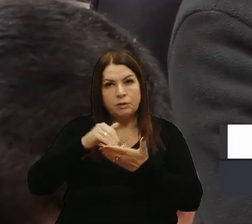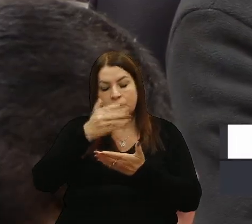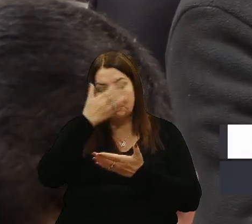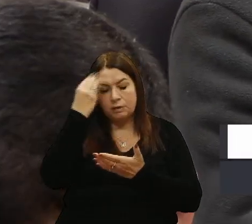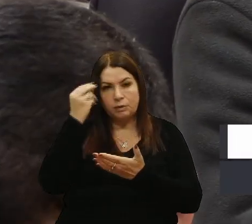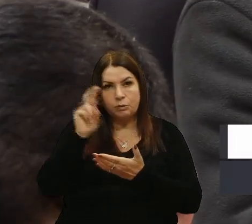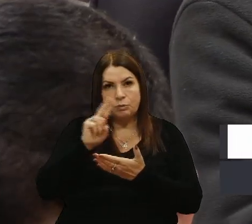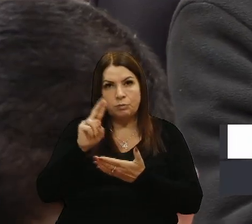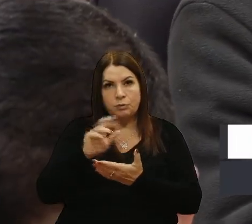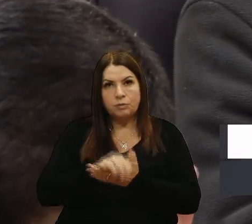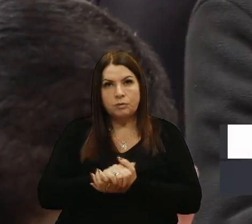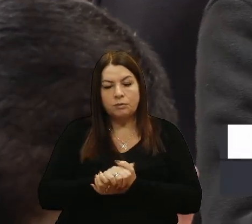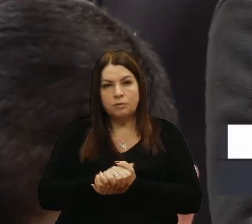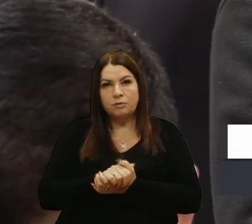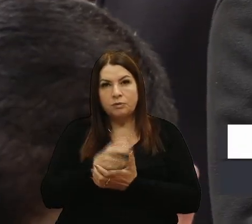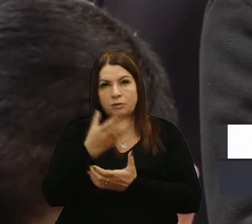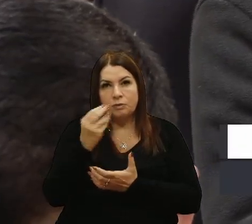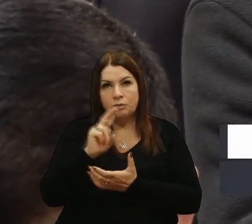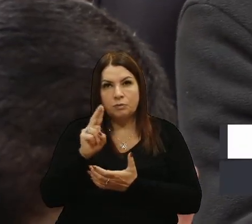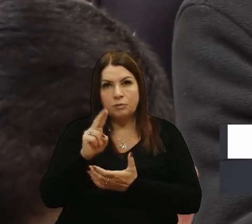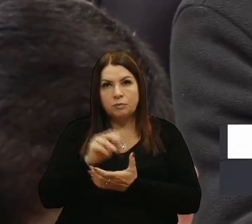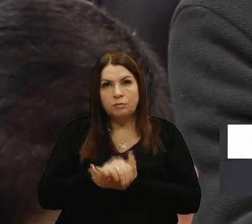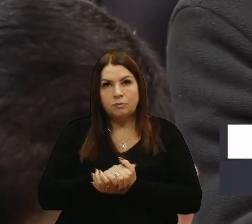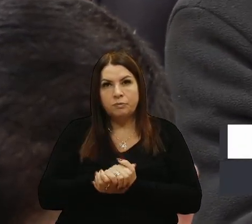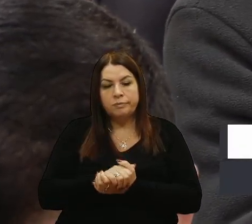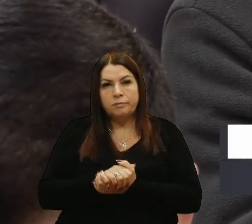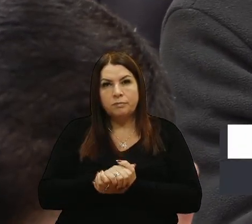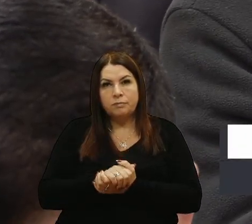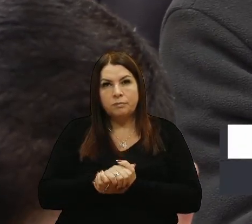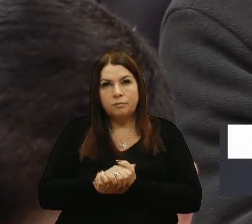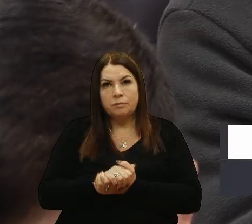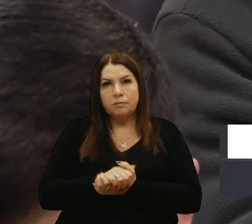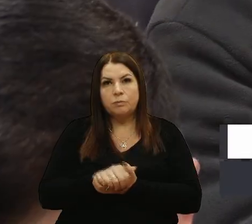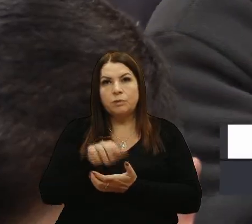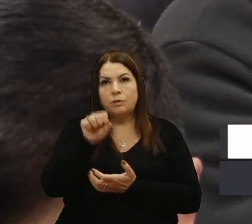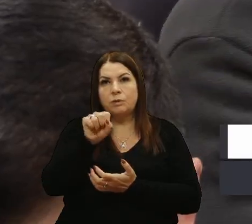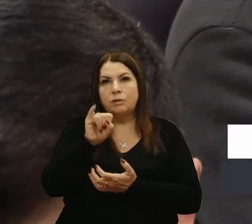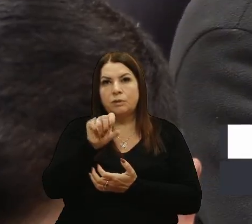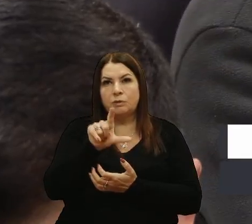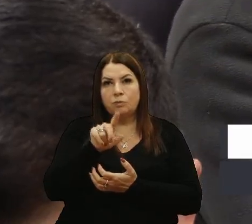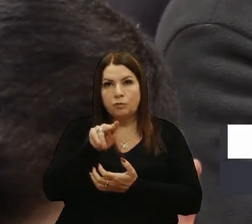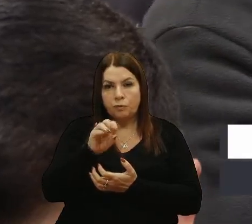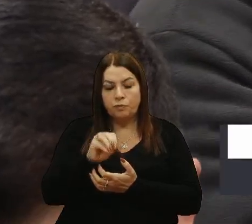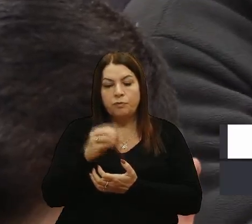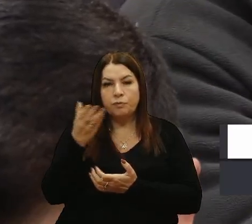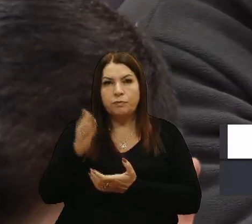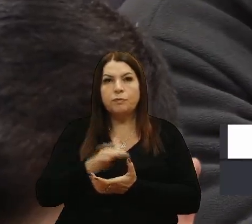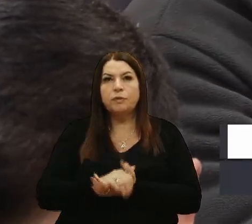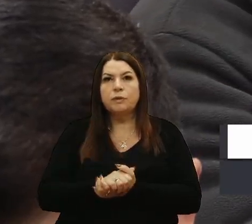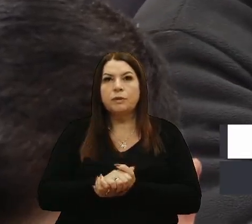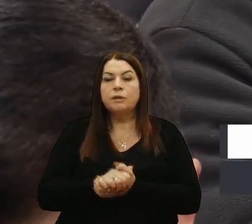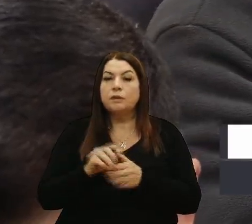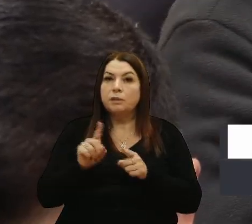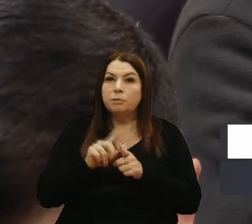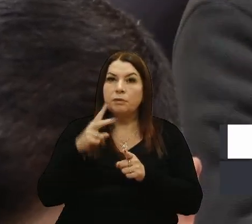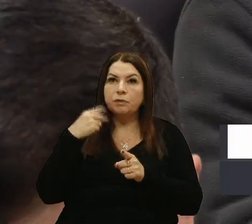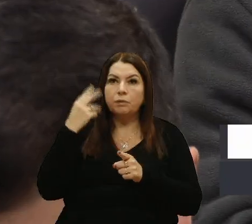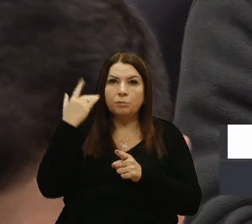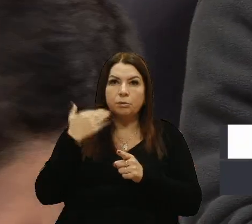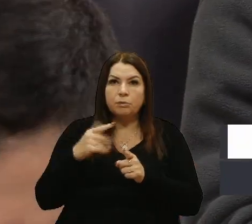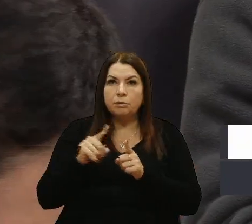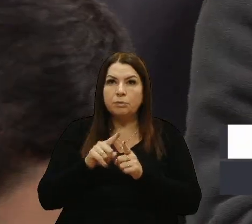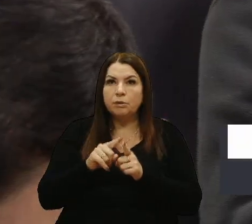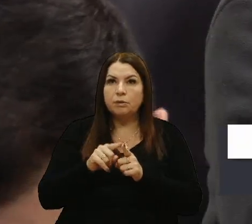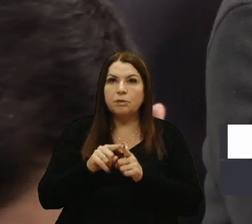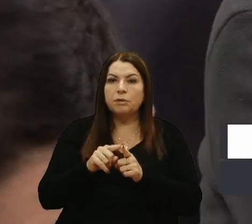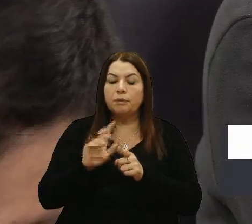agora... Hoje eu estou meio esquecido dos nomes. Como é que é o nome do secretário? Silvio. O seu Silvio Daniel e também a vereadora Dani Mello, enfim, os